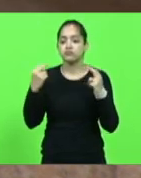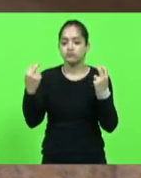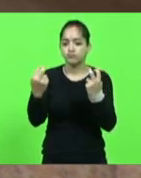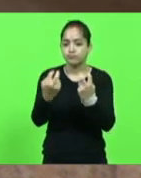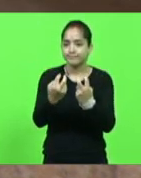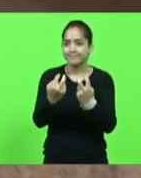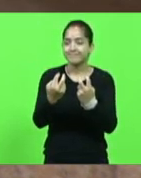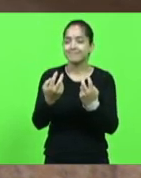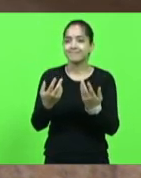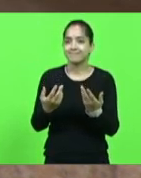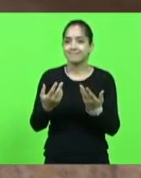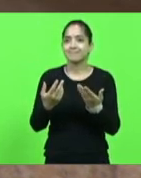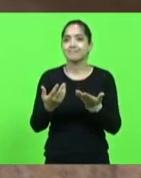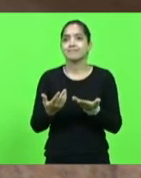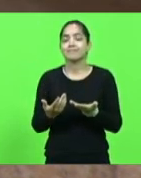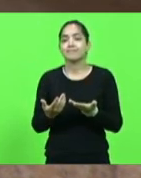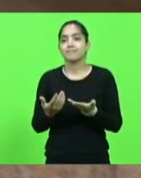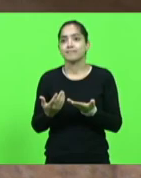com